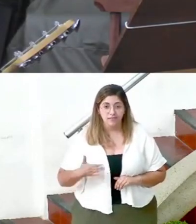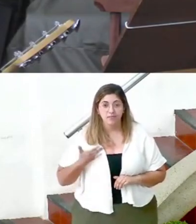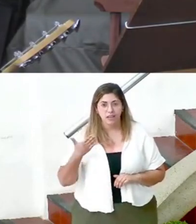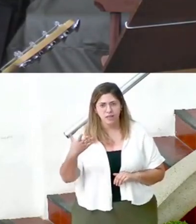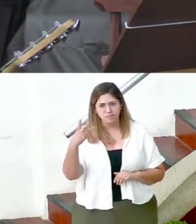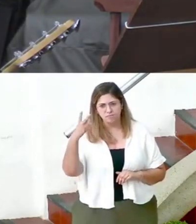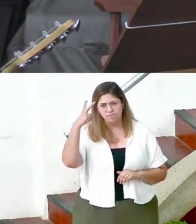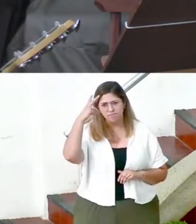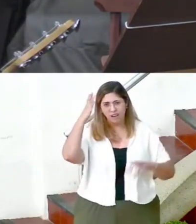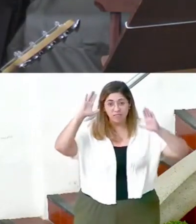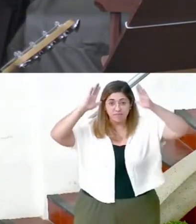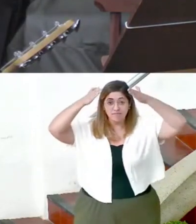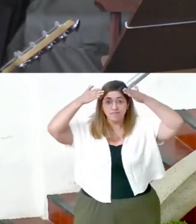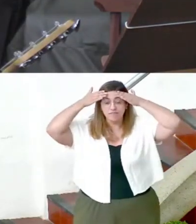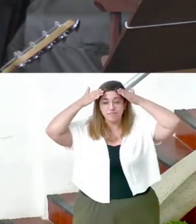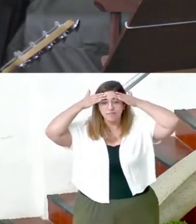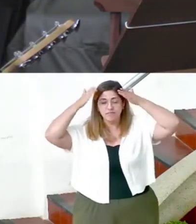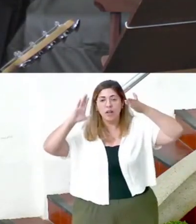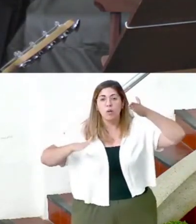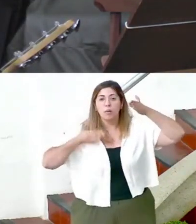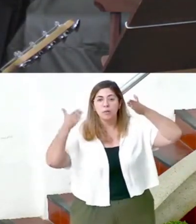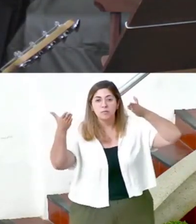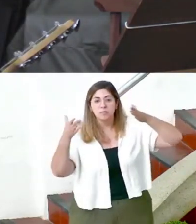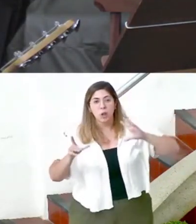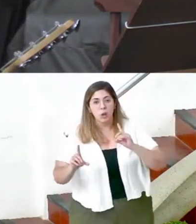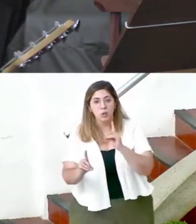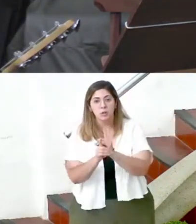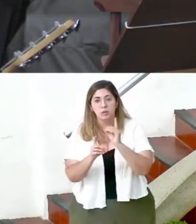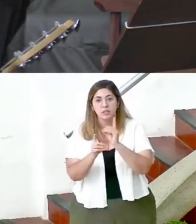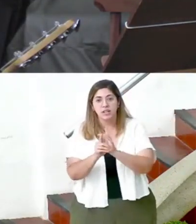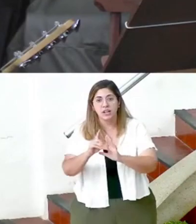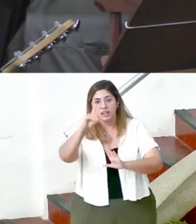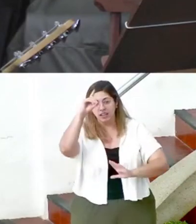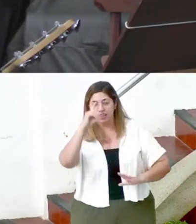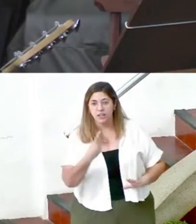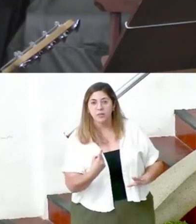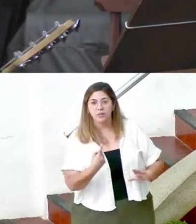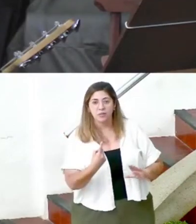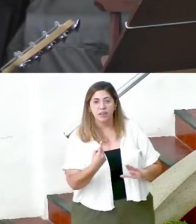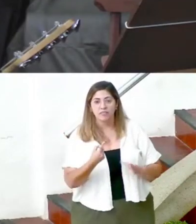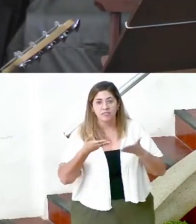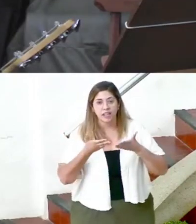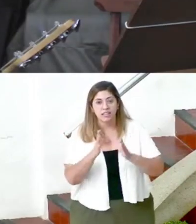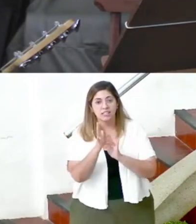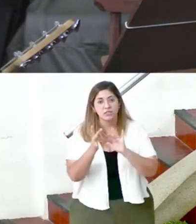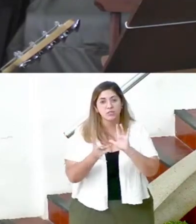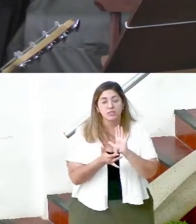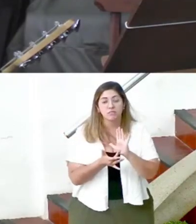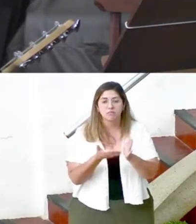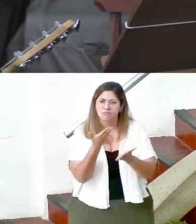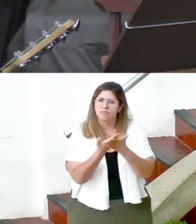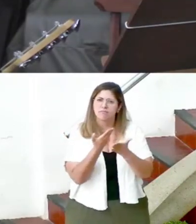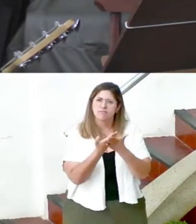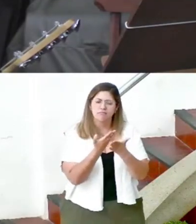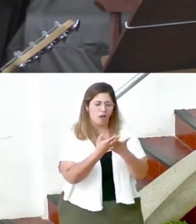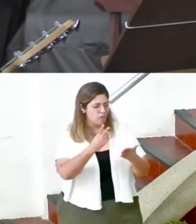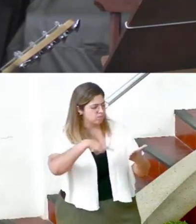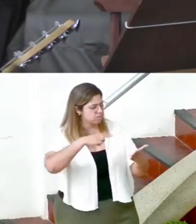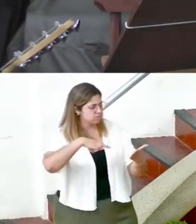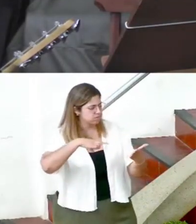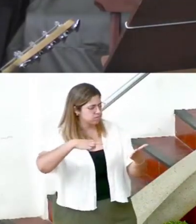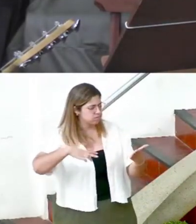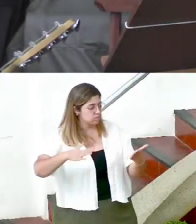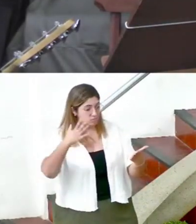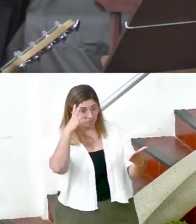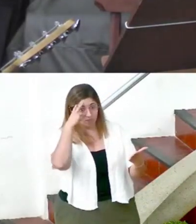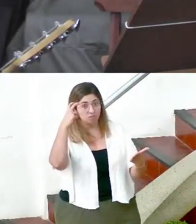vieram? Estavam lá no templo em Jerusalém. Estavam estudando todas as coisas da religião. Ah, como eram religiosos os